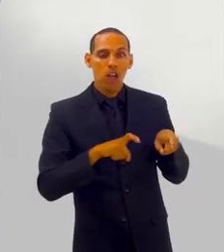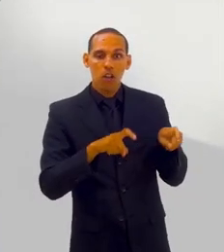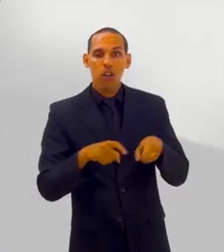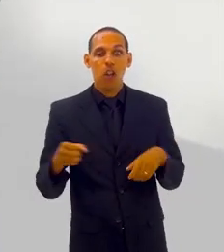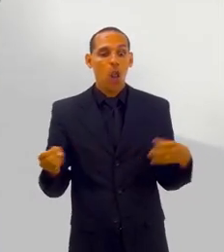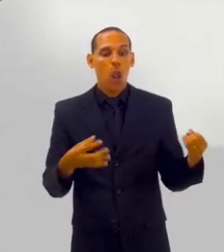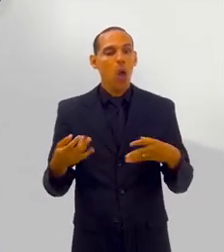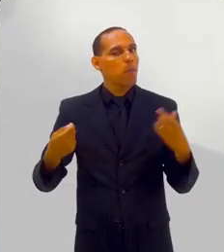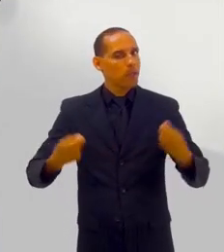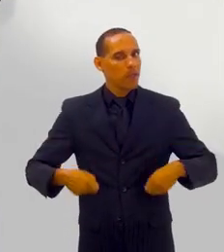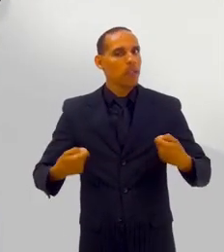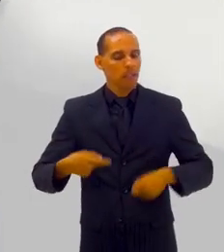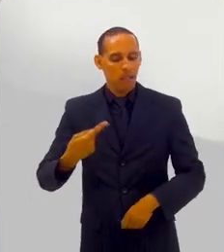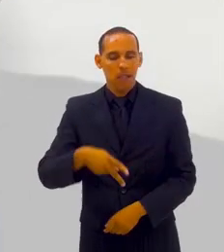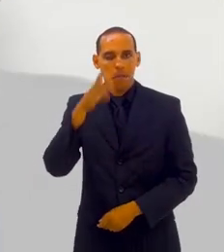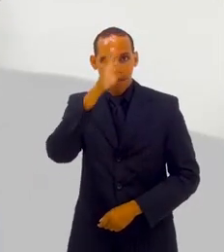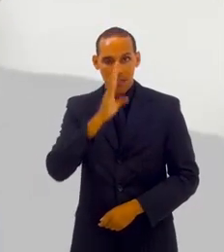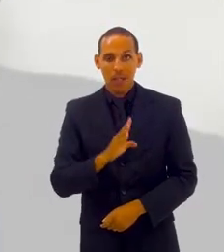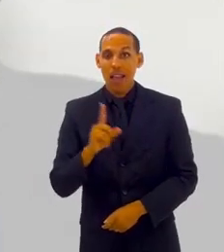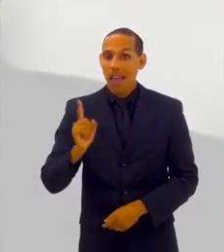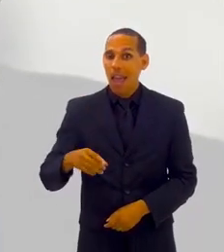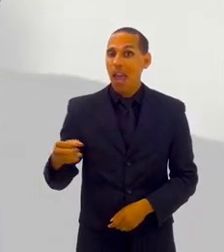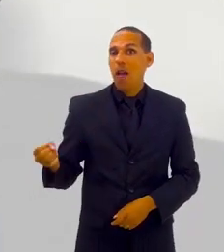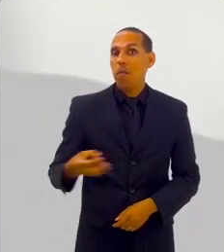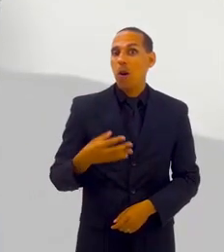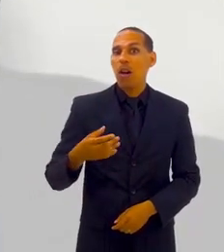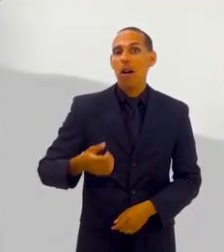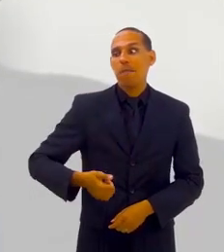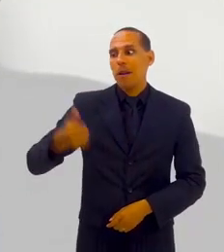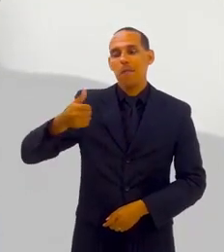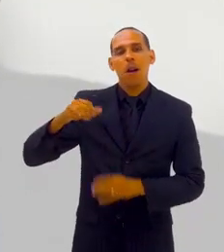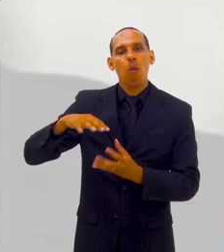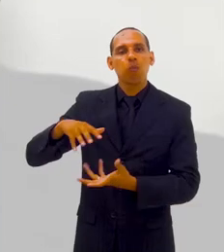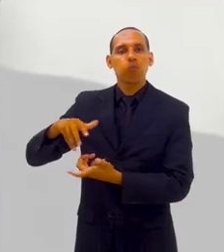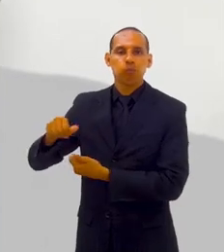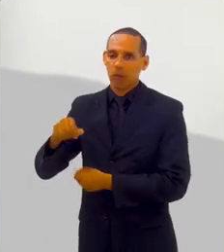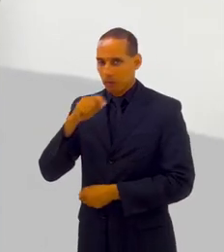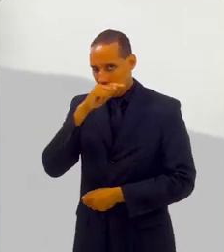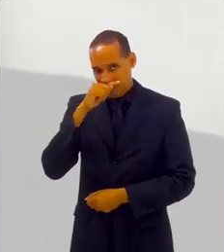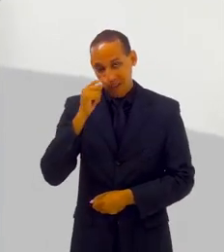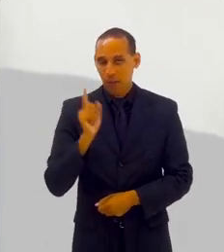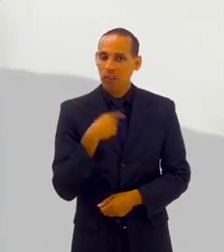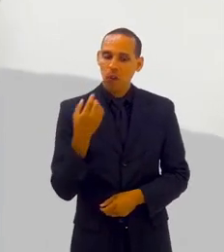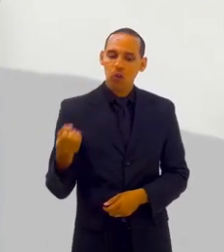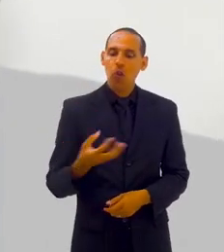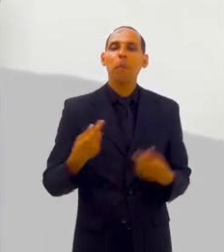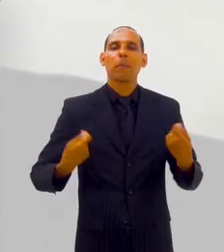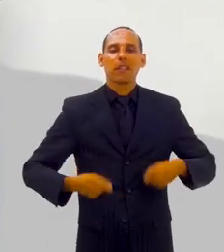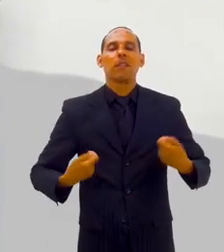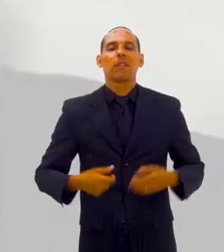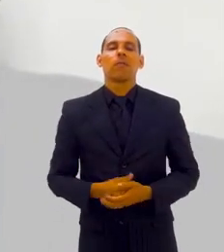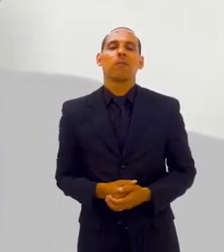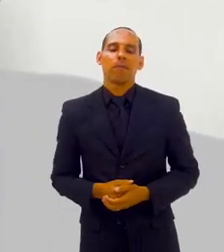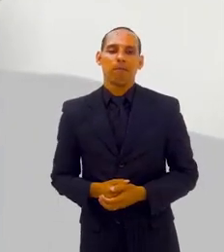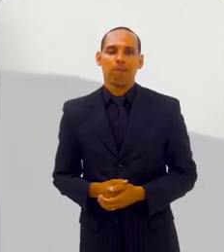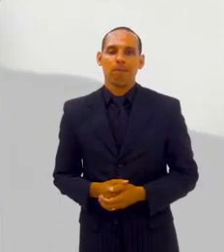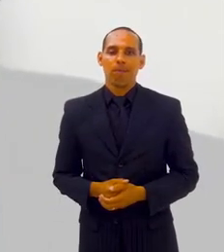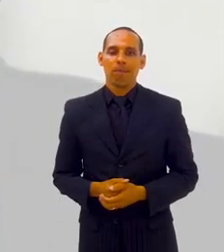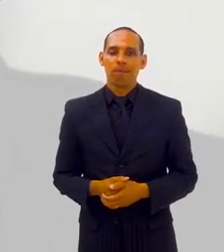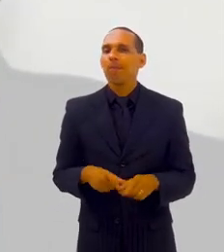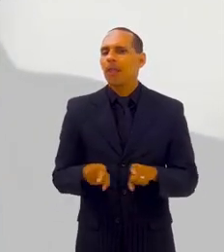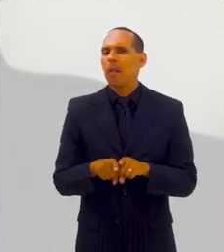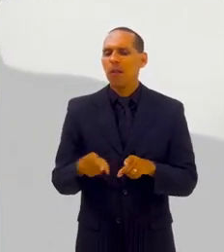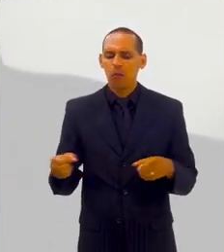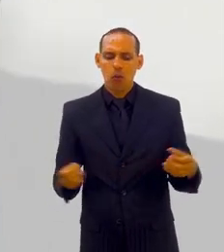a agricultura brasileira ela é uma das mais modernas do mundo e precisa de estar sempre atualizada e na